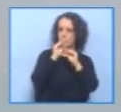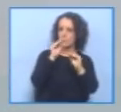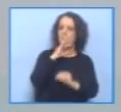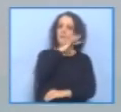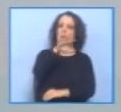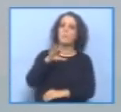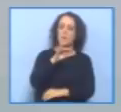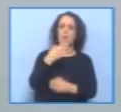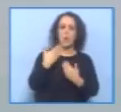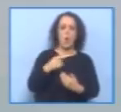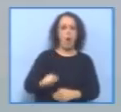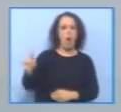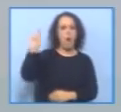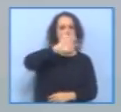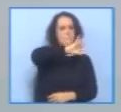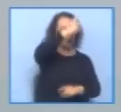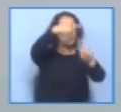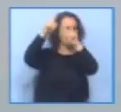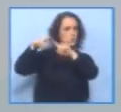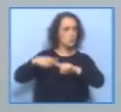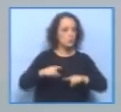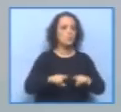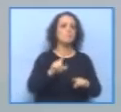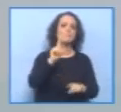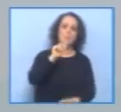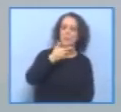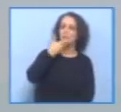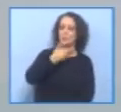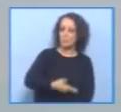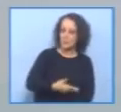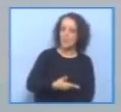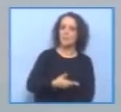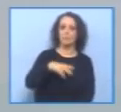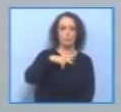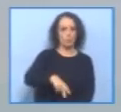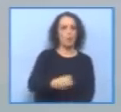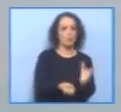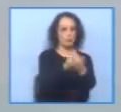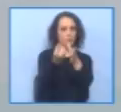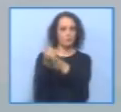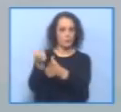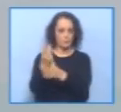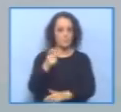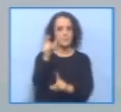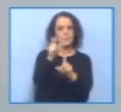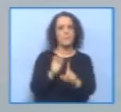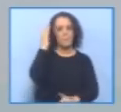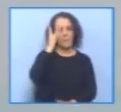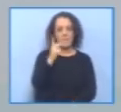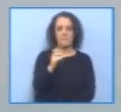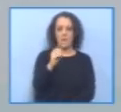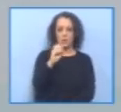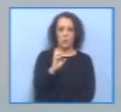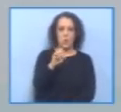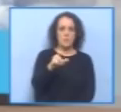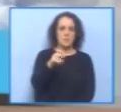em curso em diferentes países e com algumas experiências já em Portugal. O padre Vasco Gonçalves, diretor do